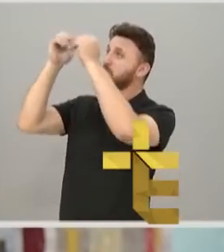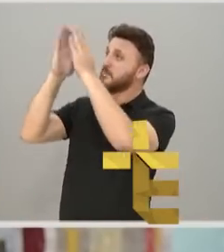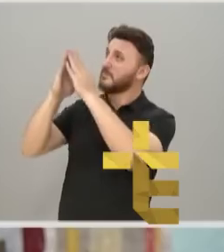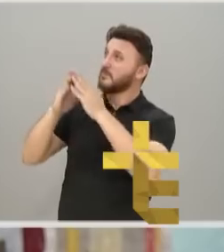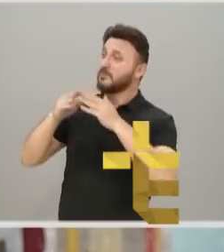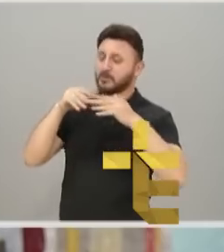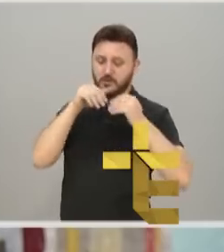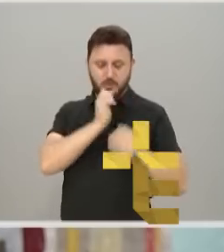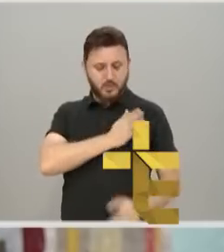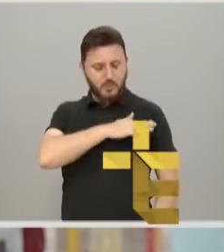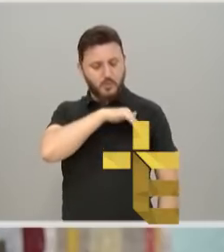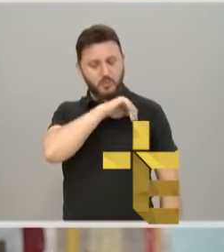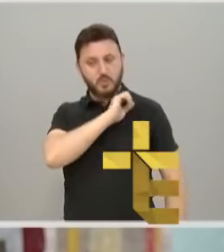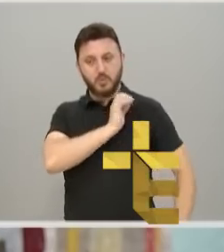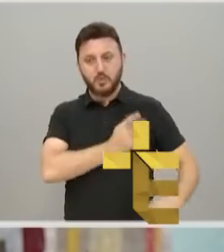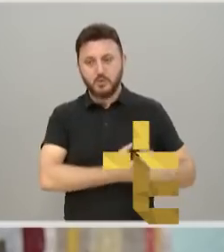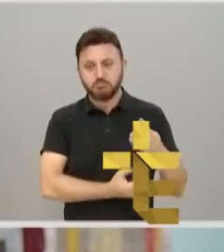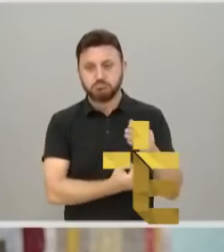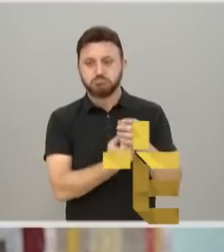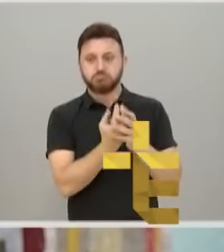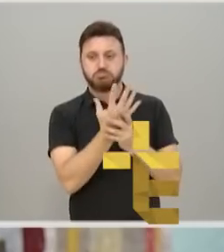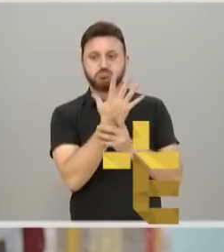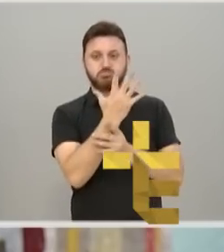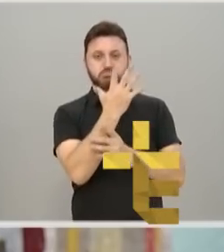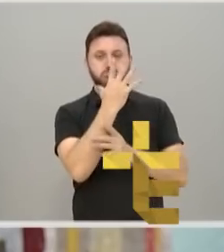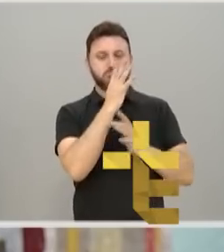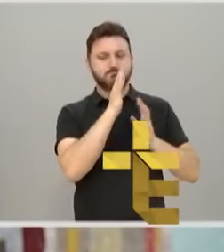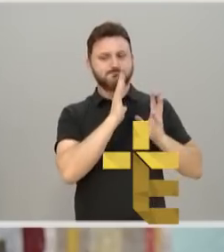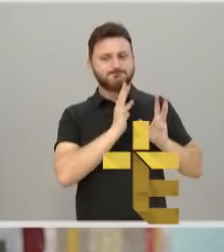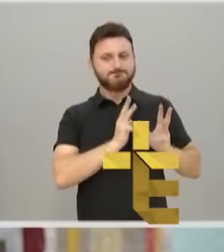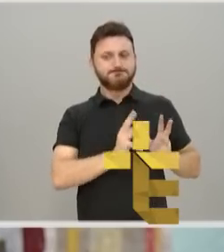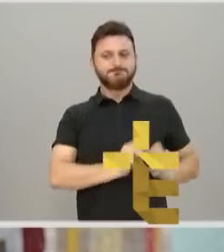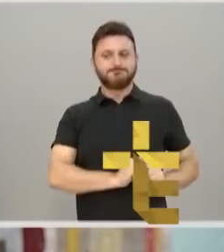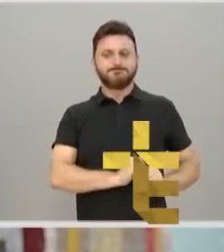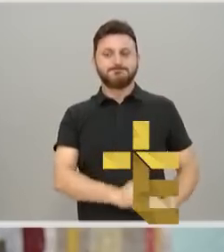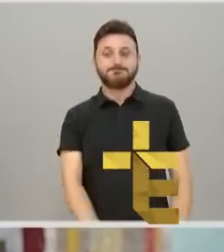coração que seja puro.